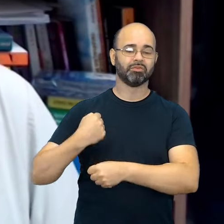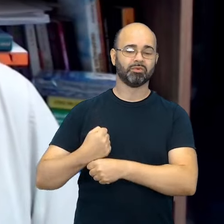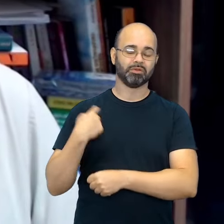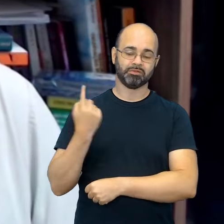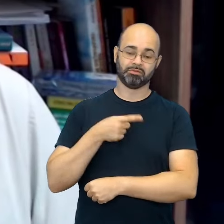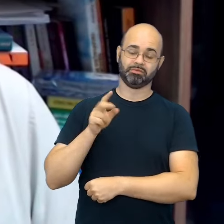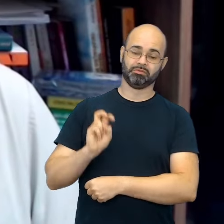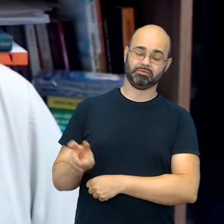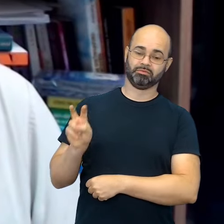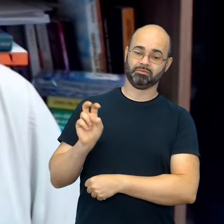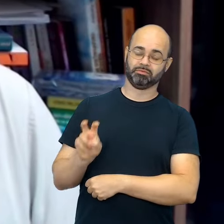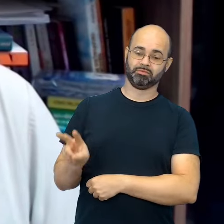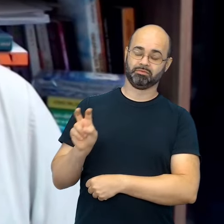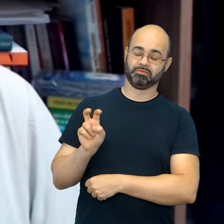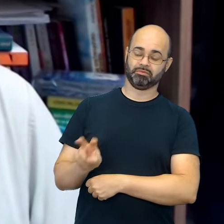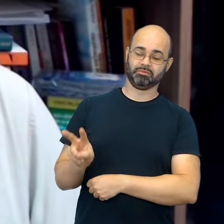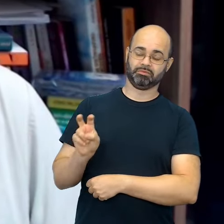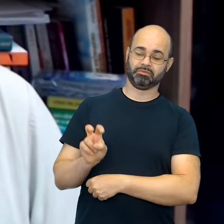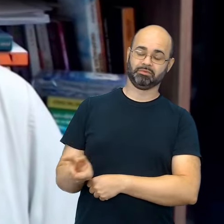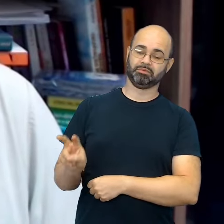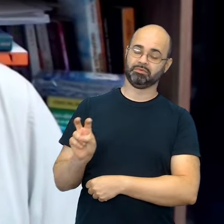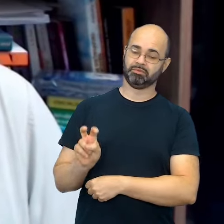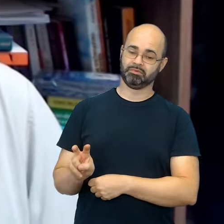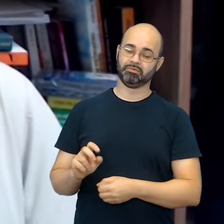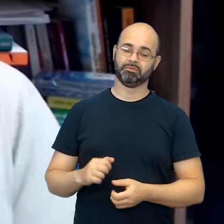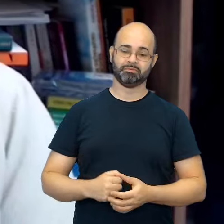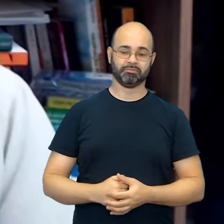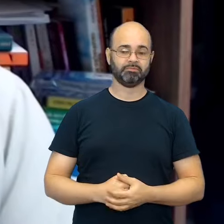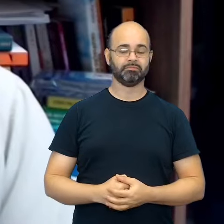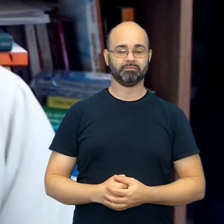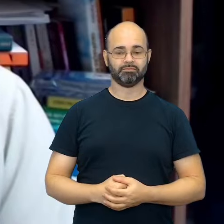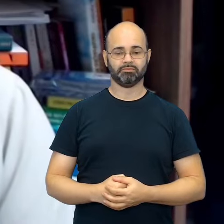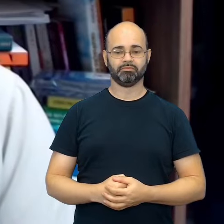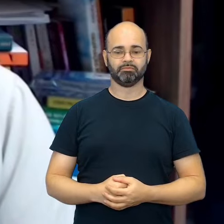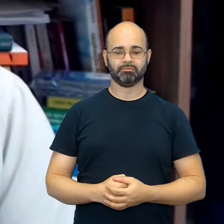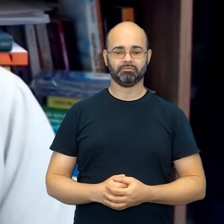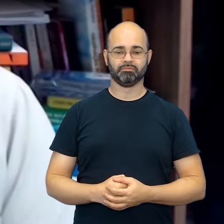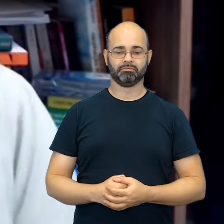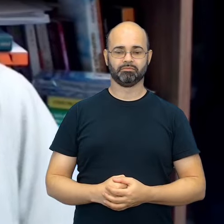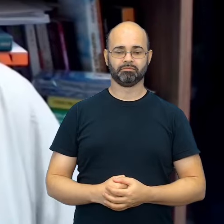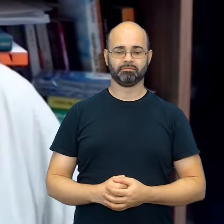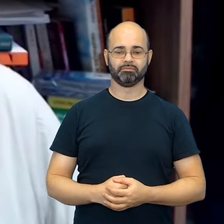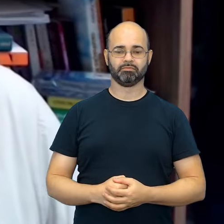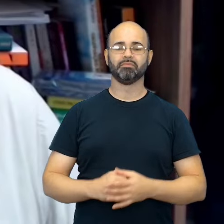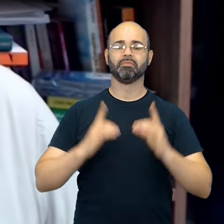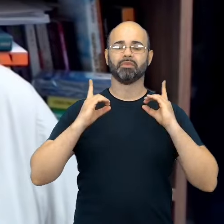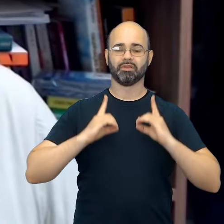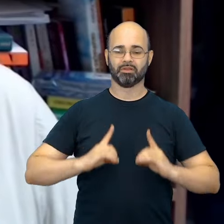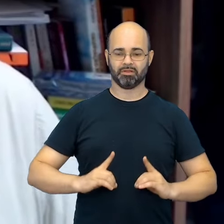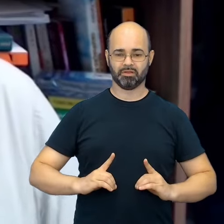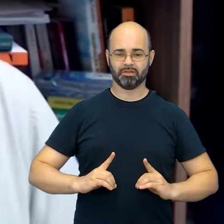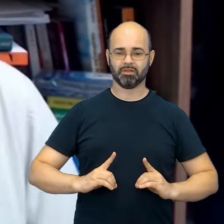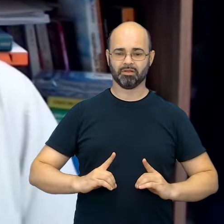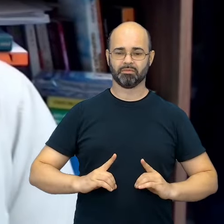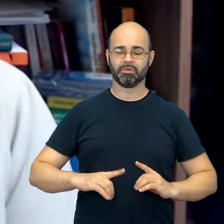né? As faixas etárias dos processos depressivos vêm diminuindo muito,